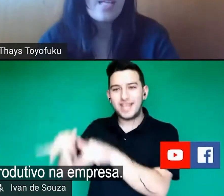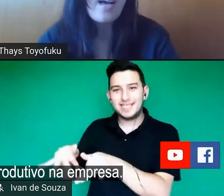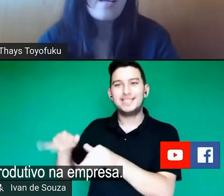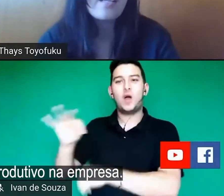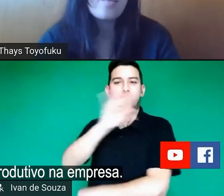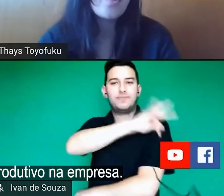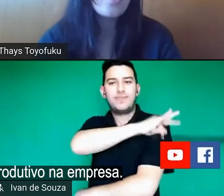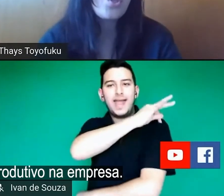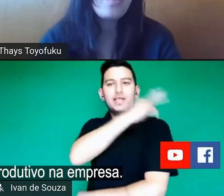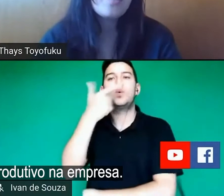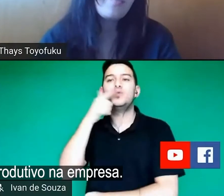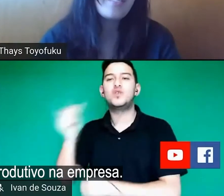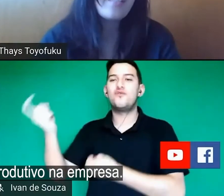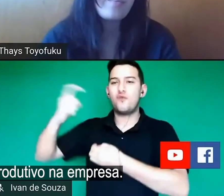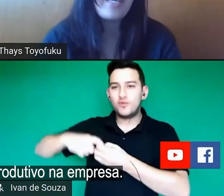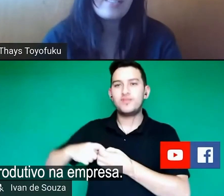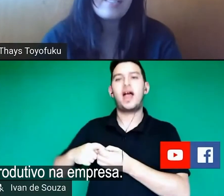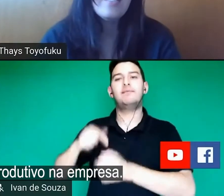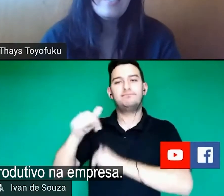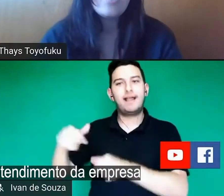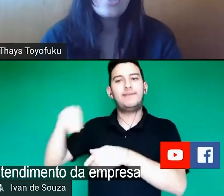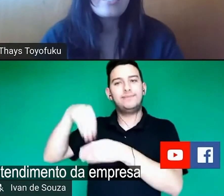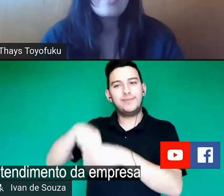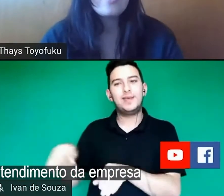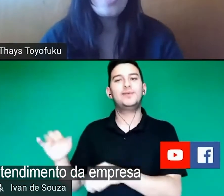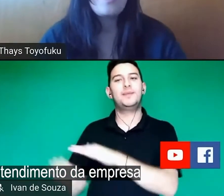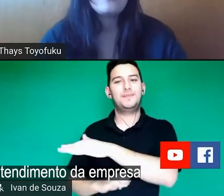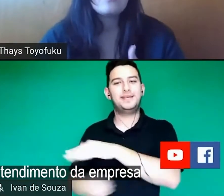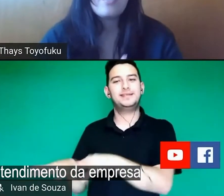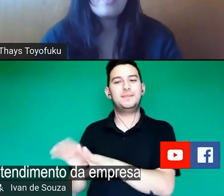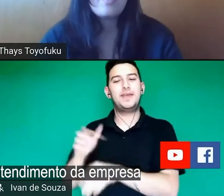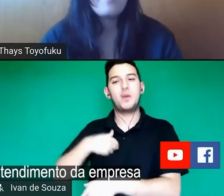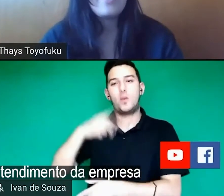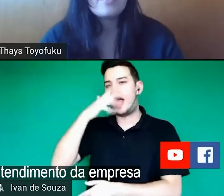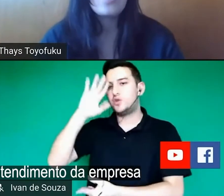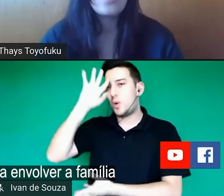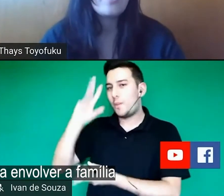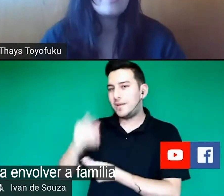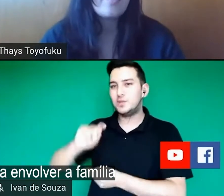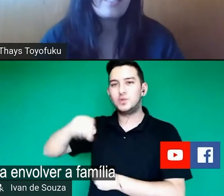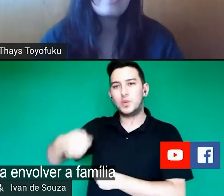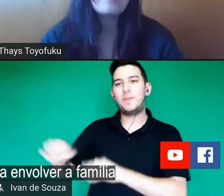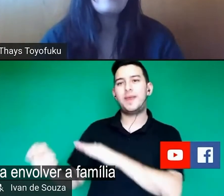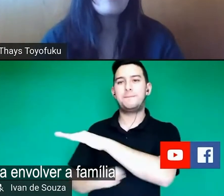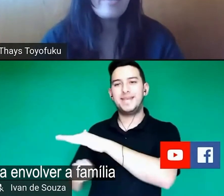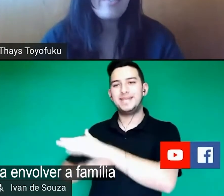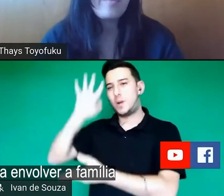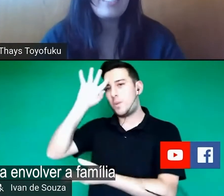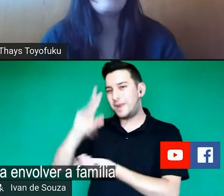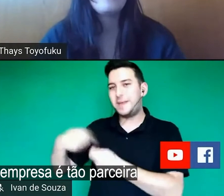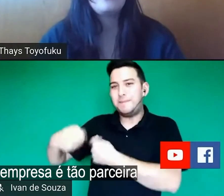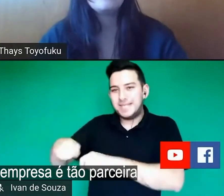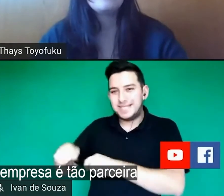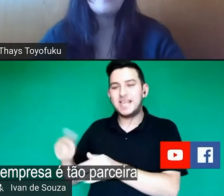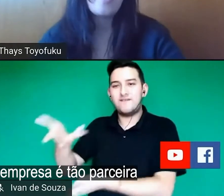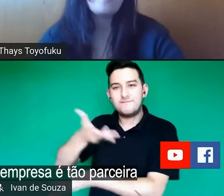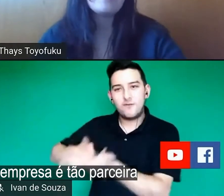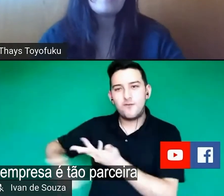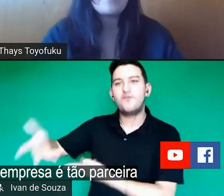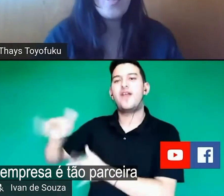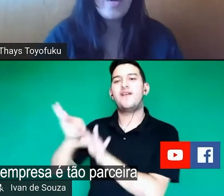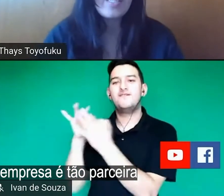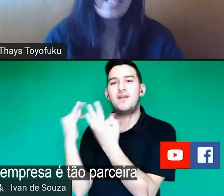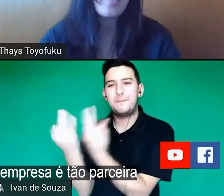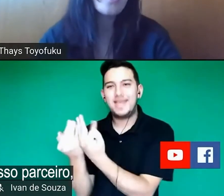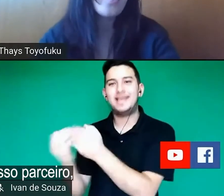conseguiu voltar a ser produtivo também na empresa. Então, acho que esse entendimento da empresa, de entender que precisa envolver a família entender que a